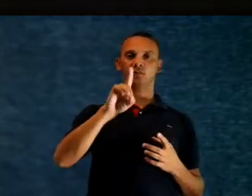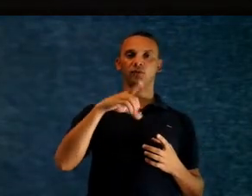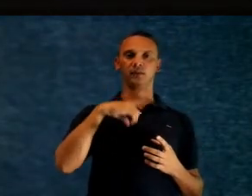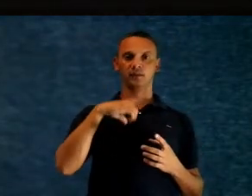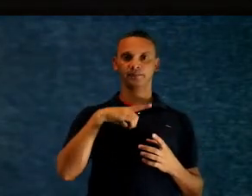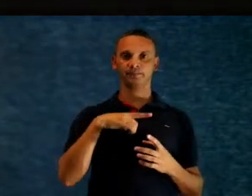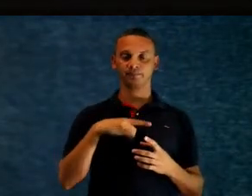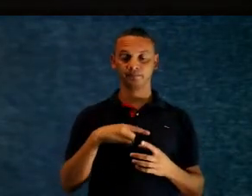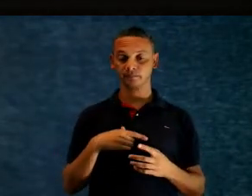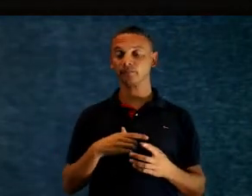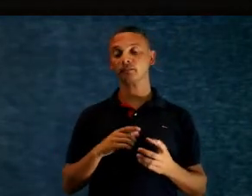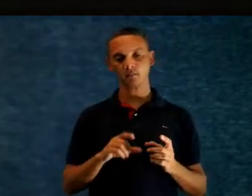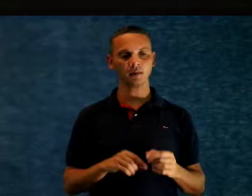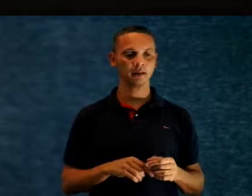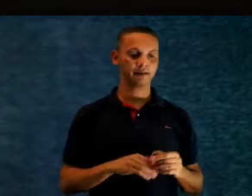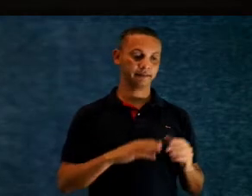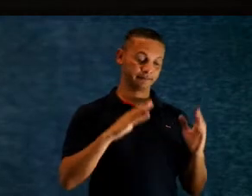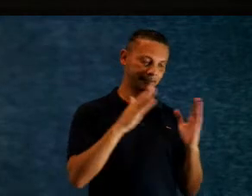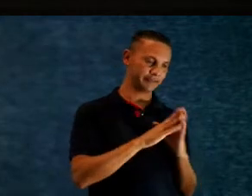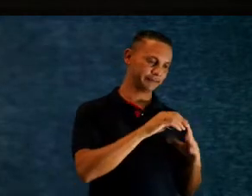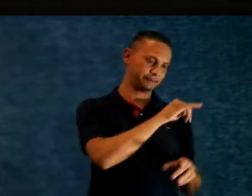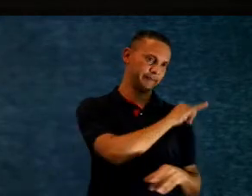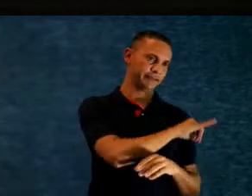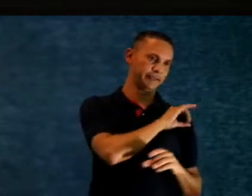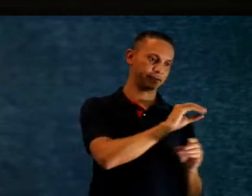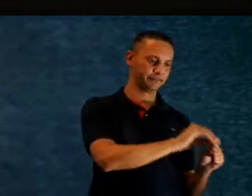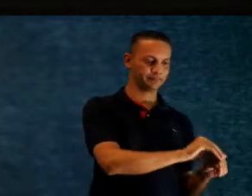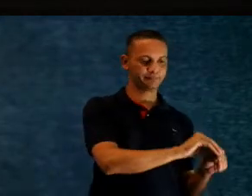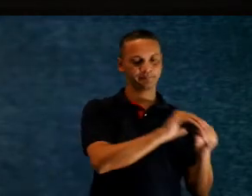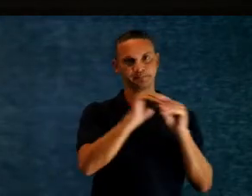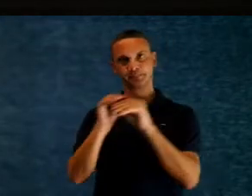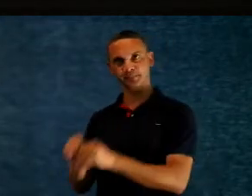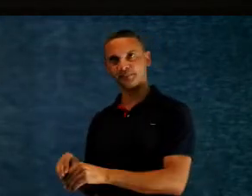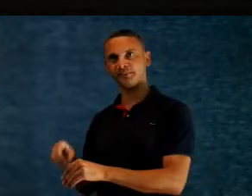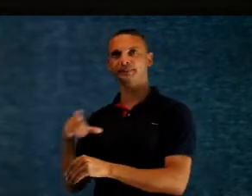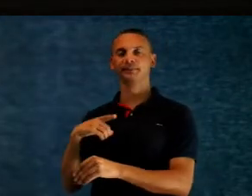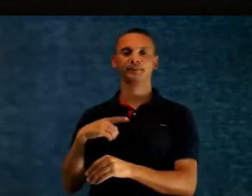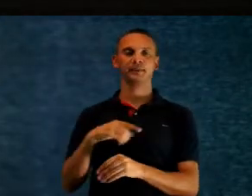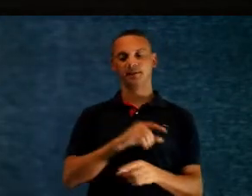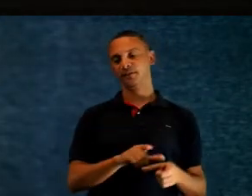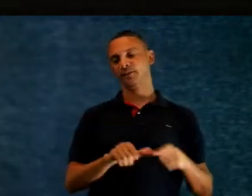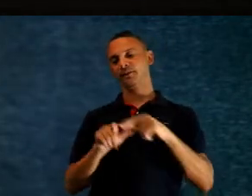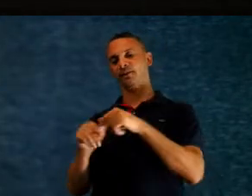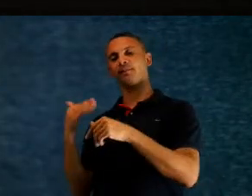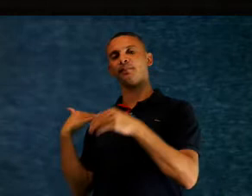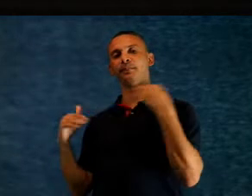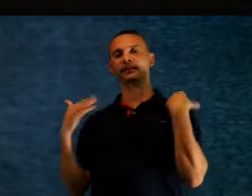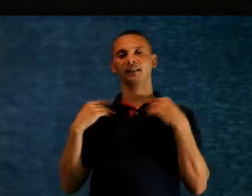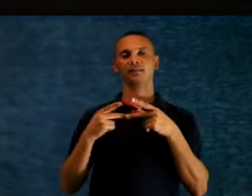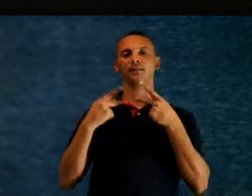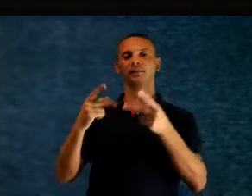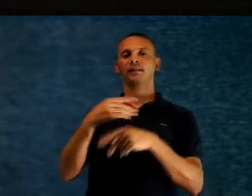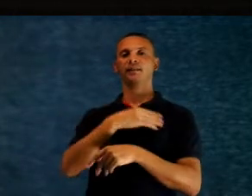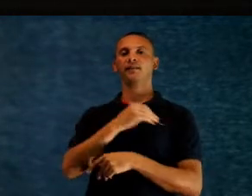enfrentar a coisa que, para ele, era extremamente maçante, incômoda, de fazer mala, de ir